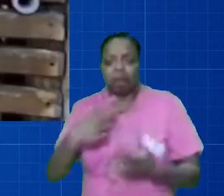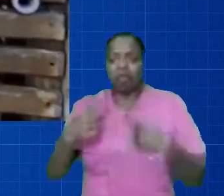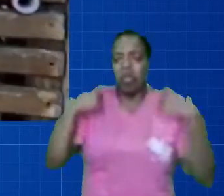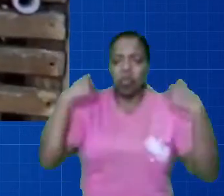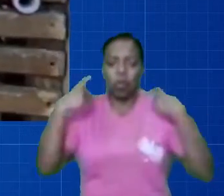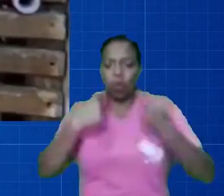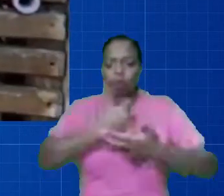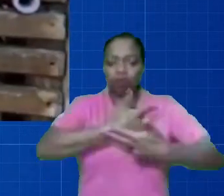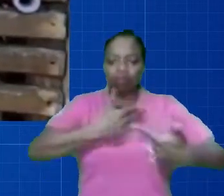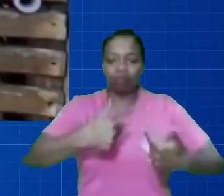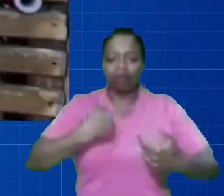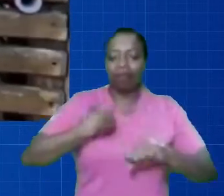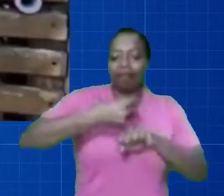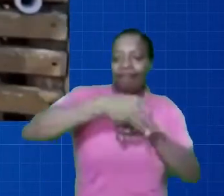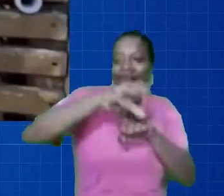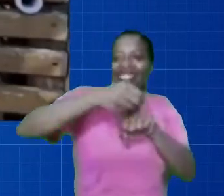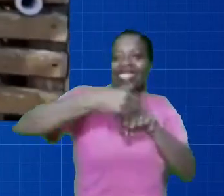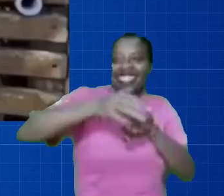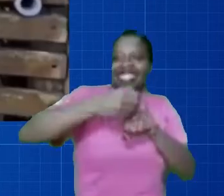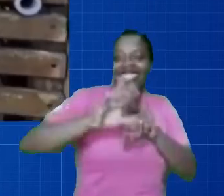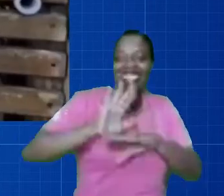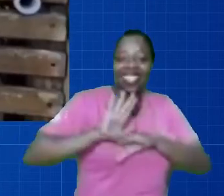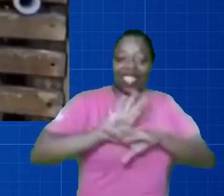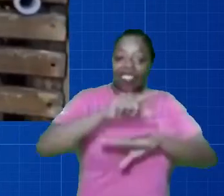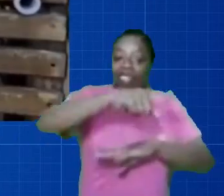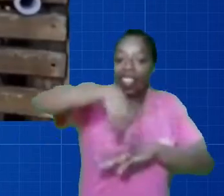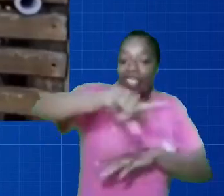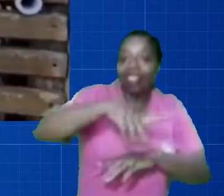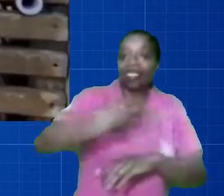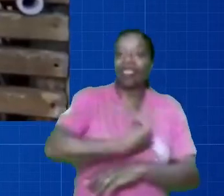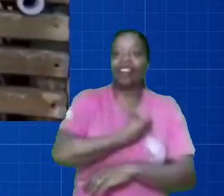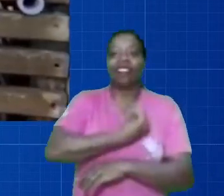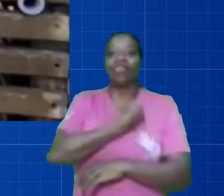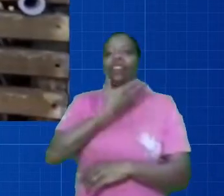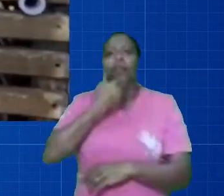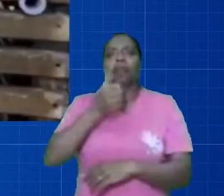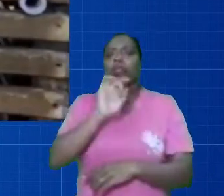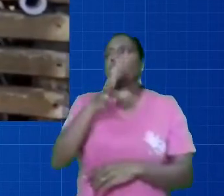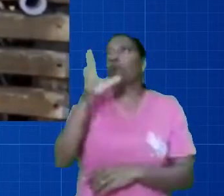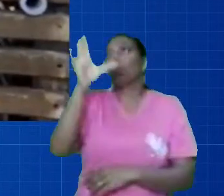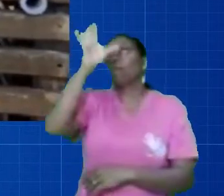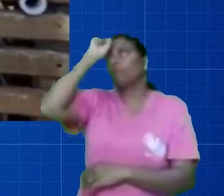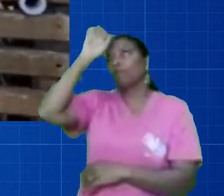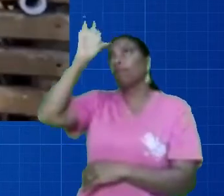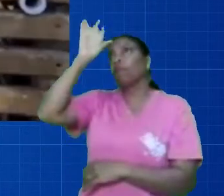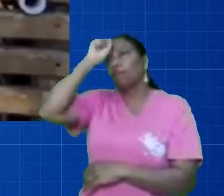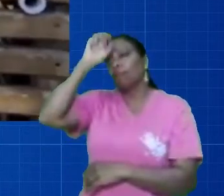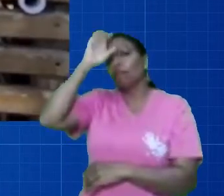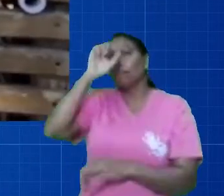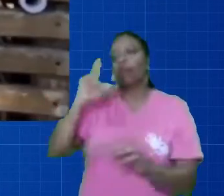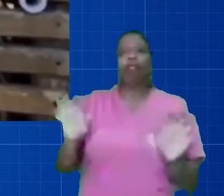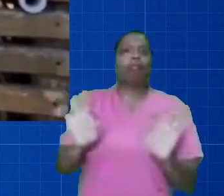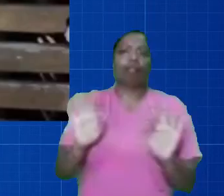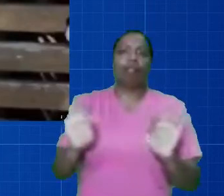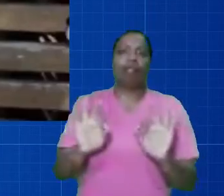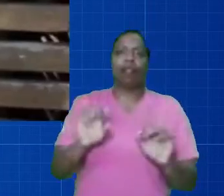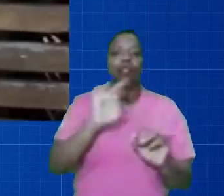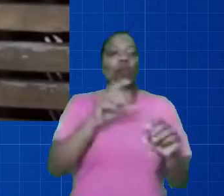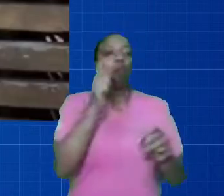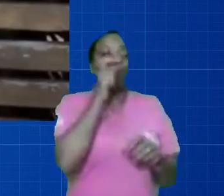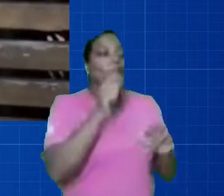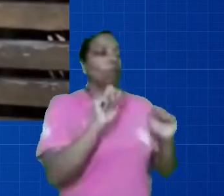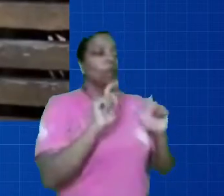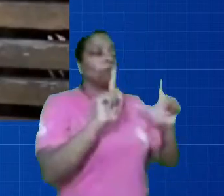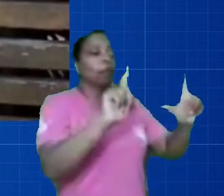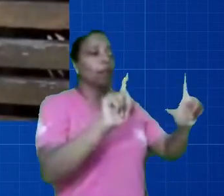melhor. Não para que ele só aprenda a olhar para uma obra de arte e perceber algumas coisas, mas trazer para a vida dele também. Eu fui